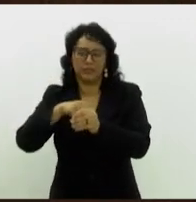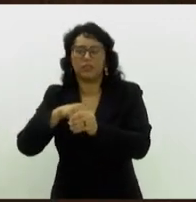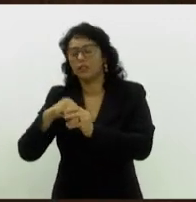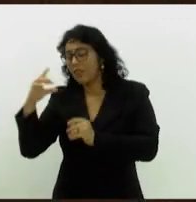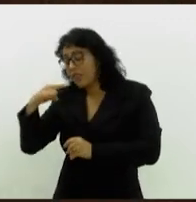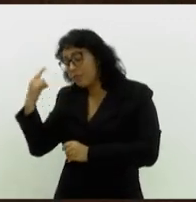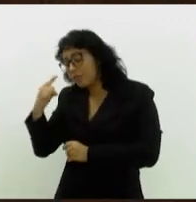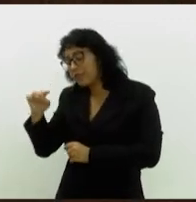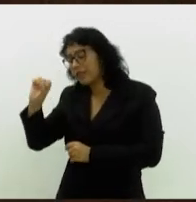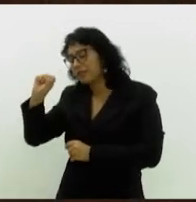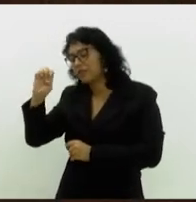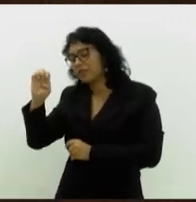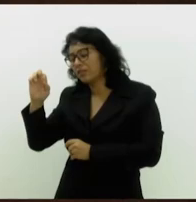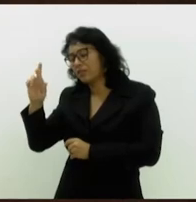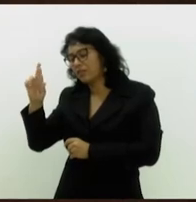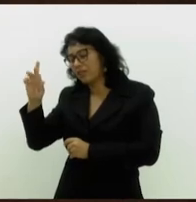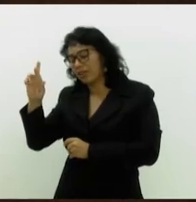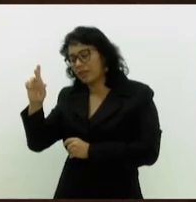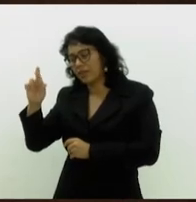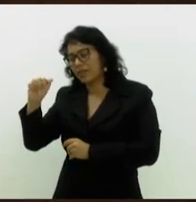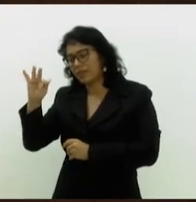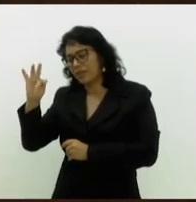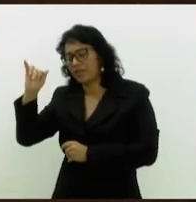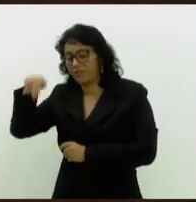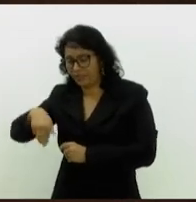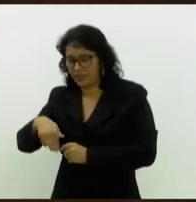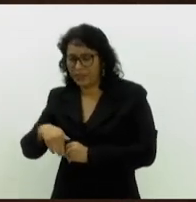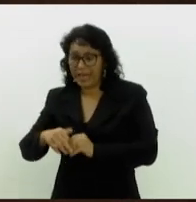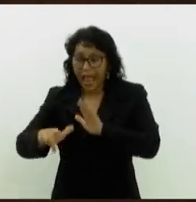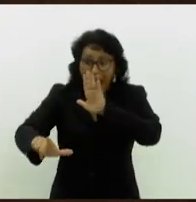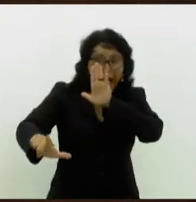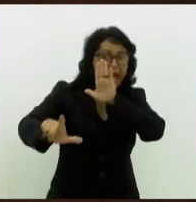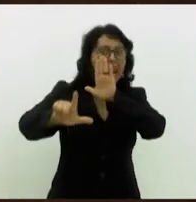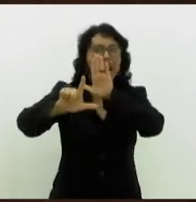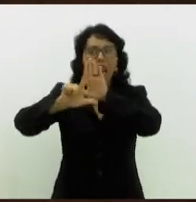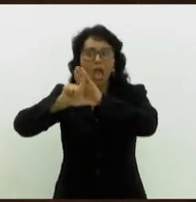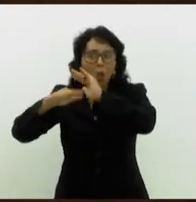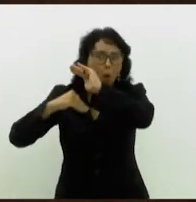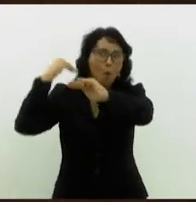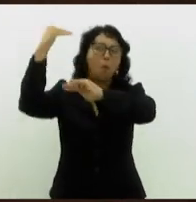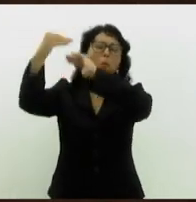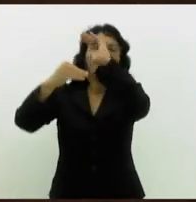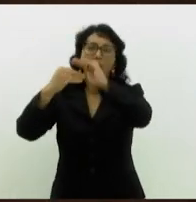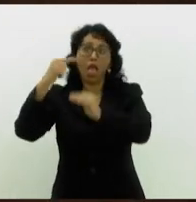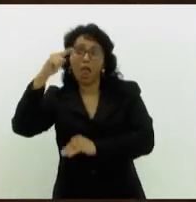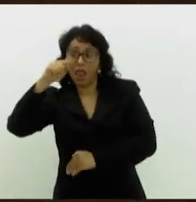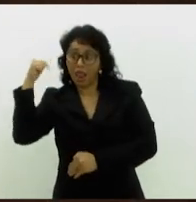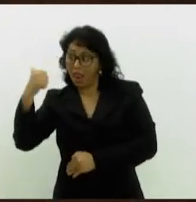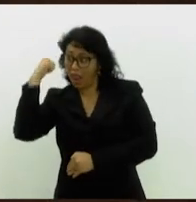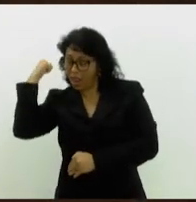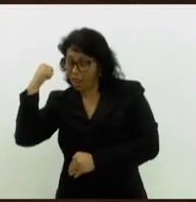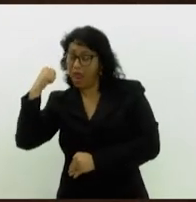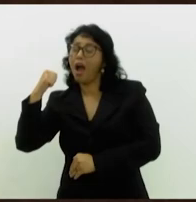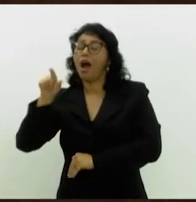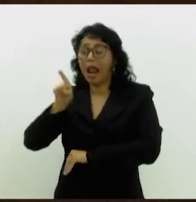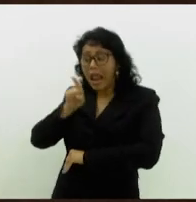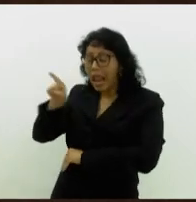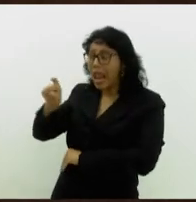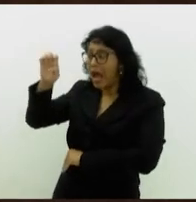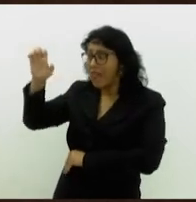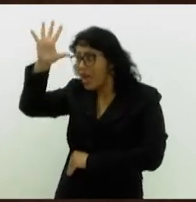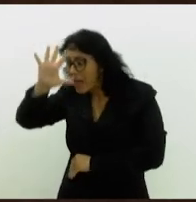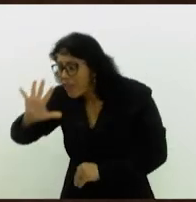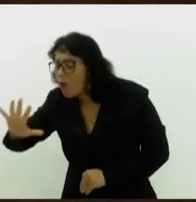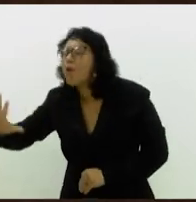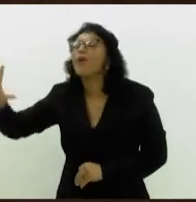considerada a lei mais avançada que existe sobre esse tema na Europa e é uma lei antiga Claro